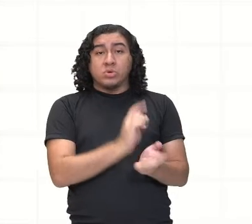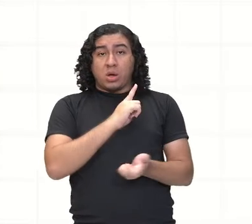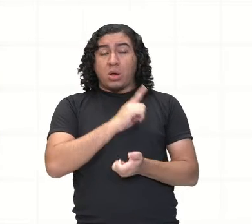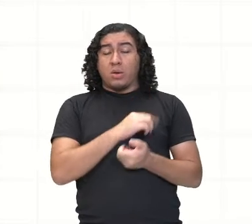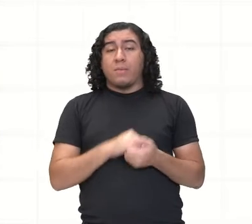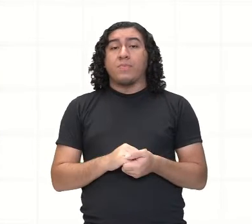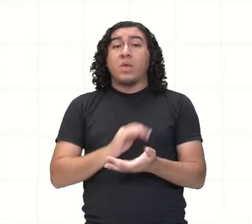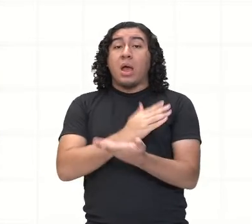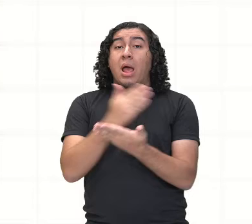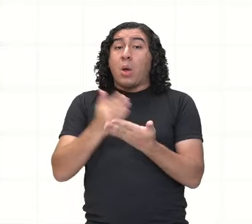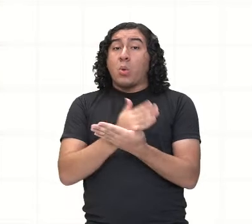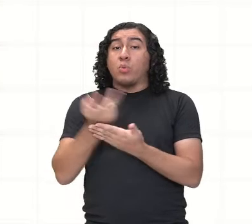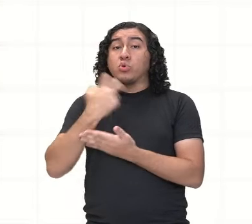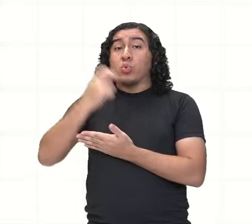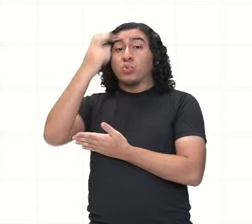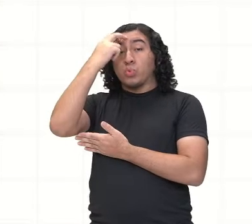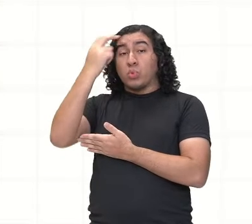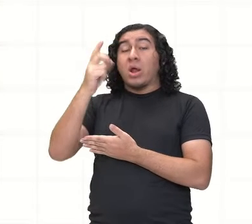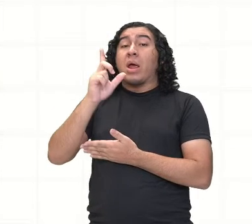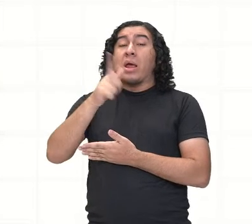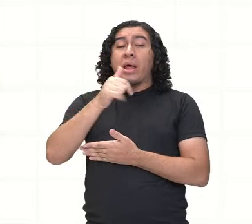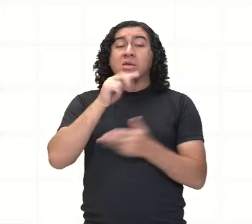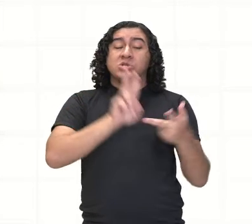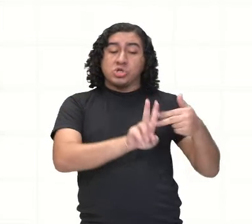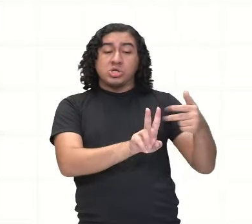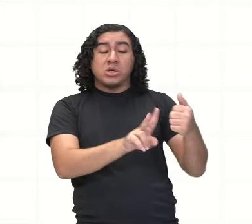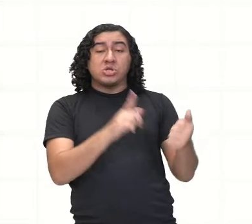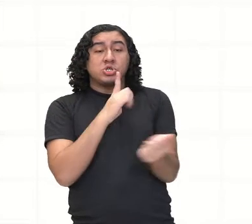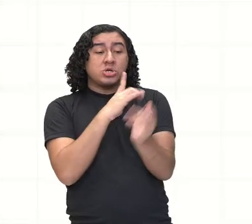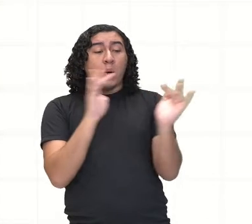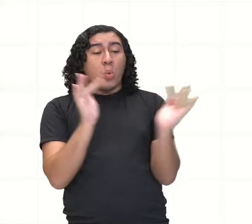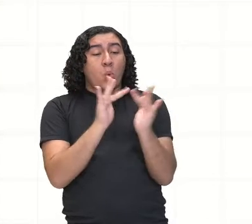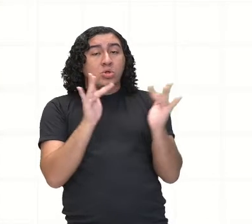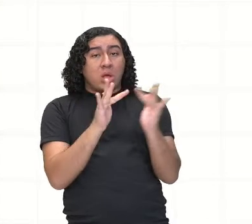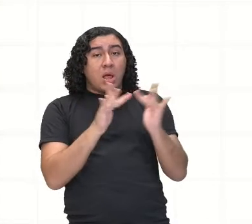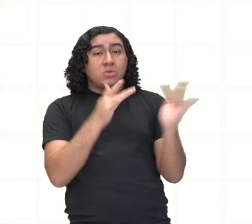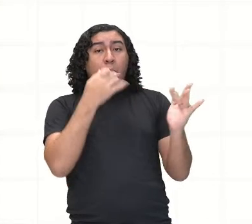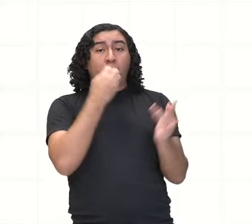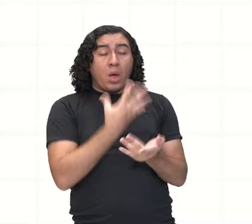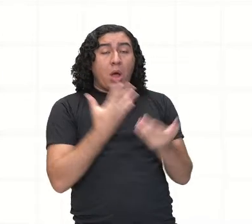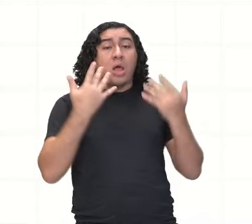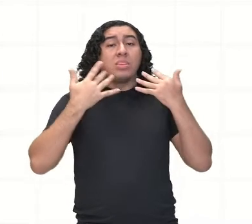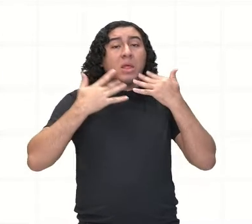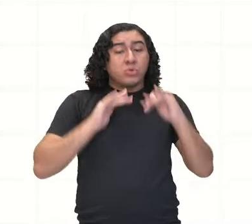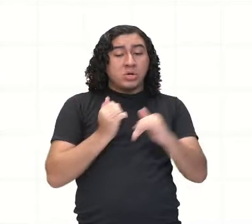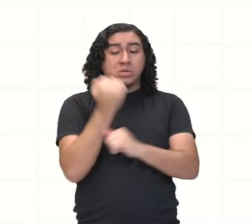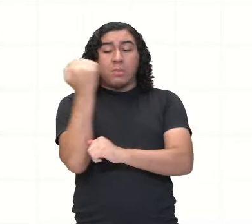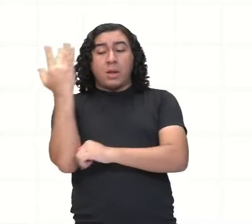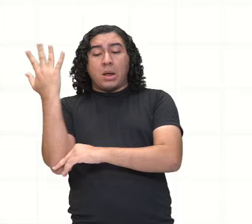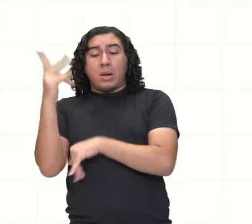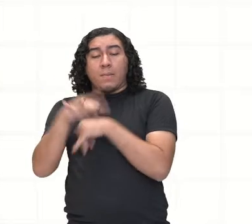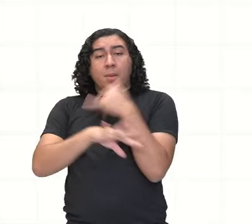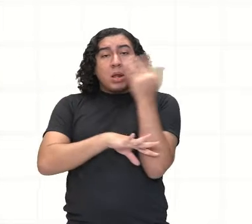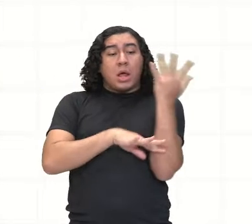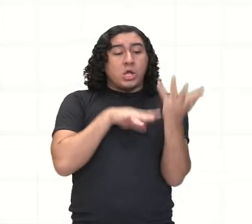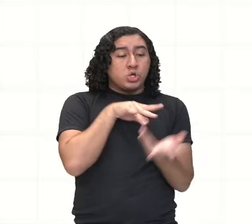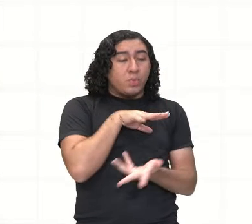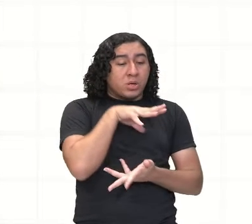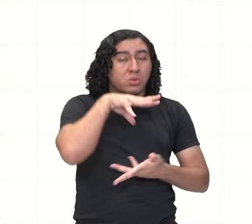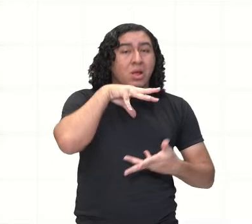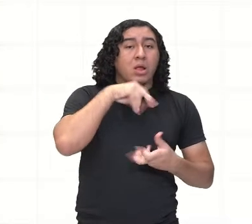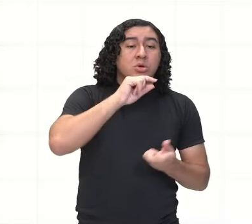Muitas culturas indígenas tinham uma relação profunda com a natureza e uma espiritualidade conectada ao